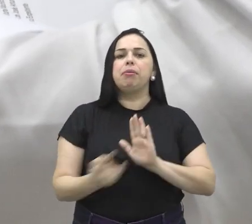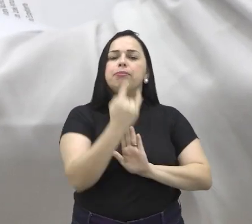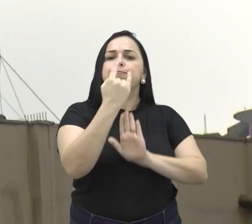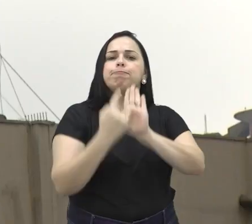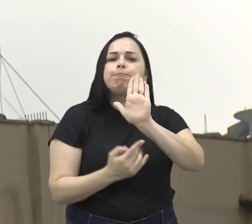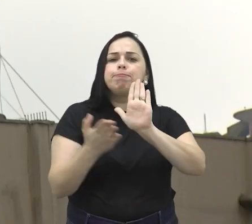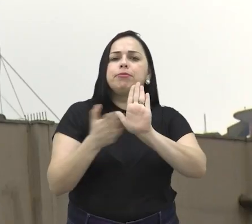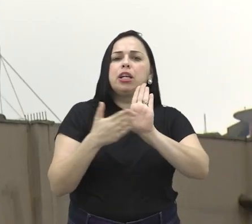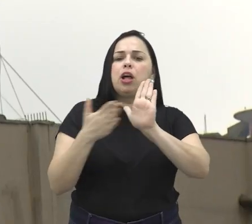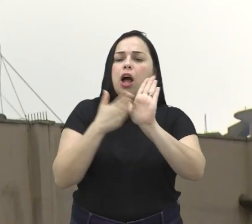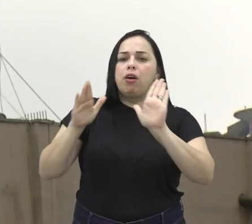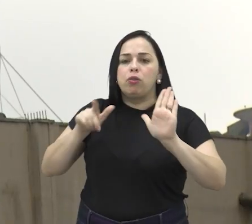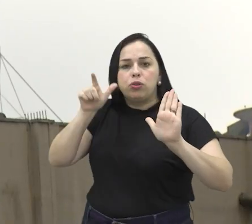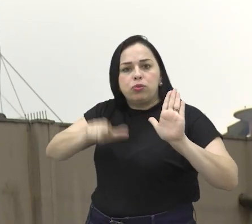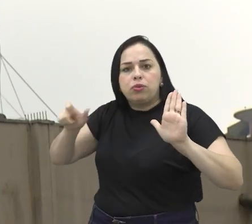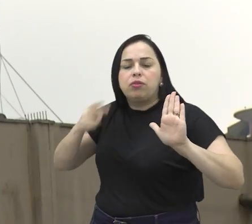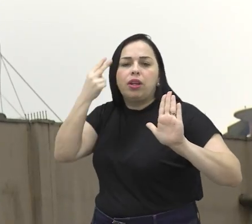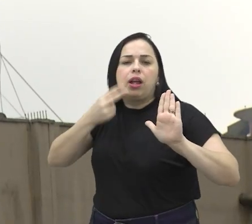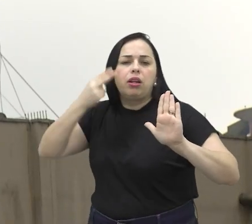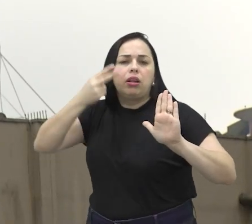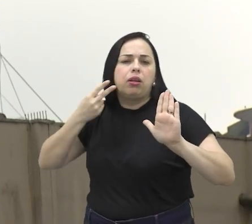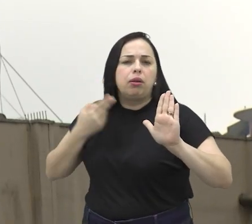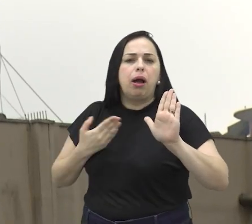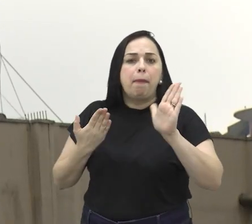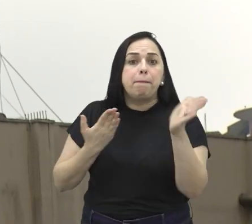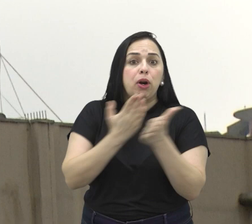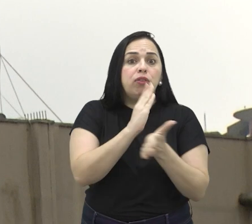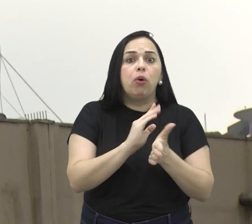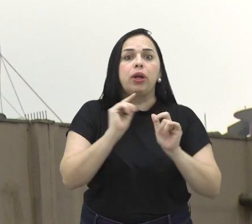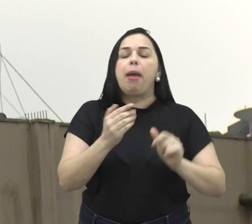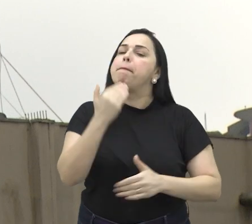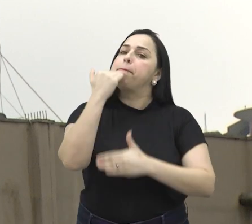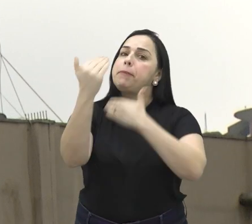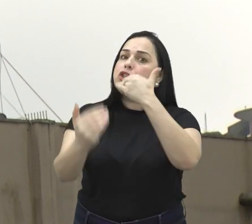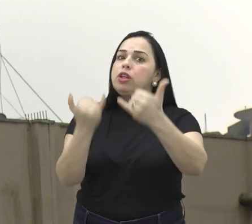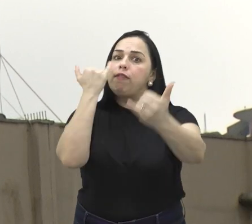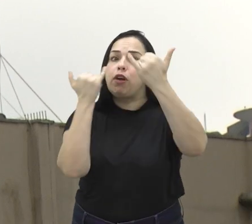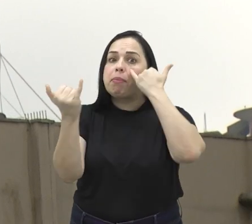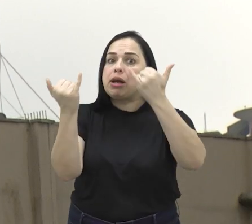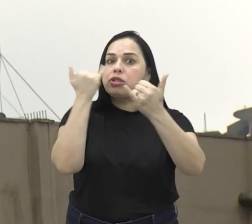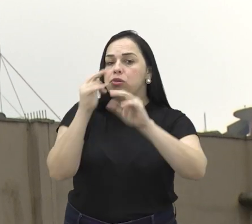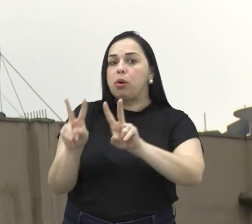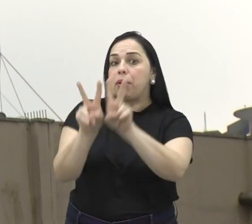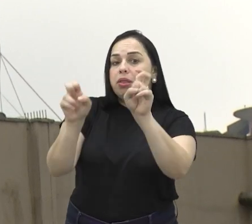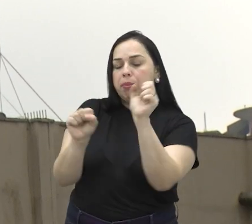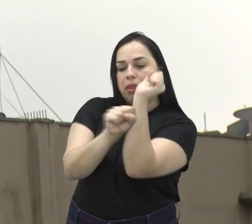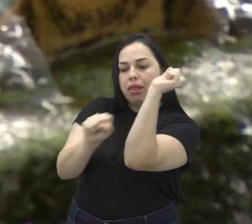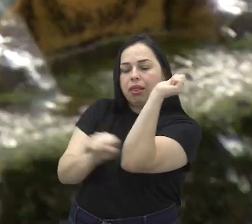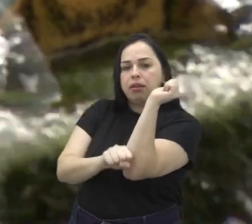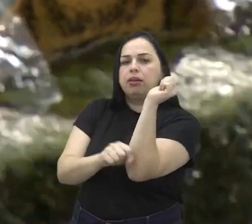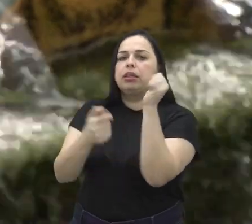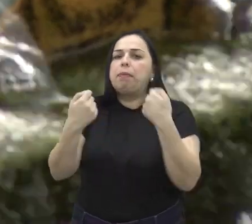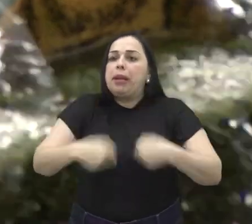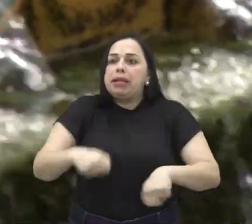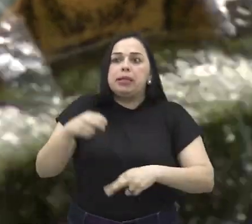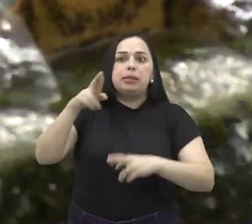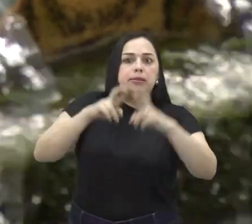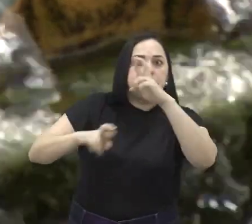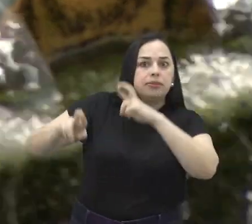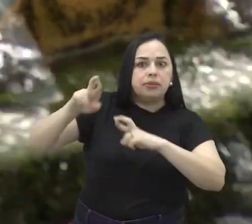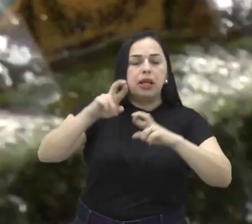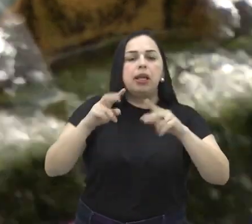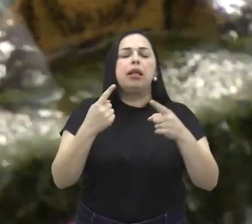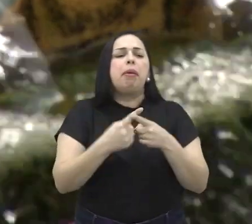requerimento pedindo esclarecimento sobre a falta de água na Zona Norte e a CETESB pedindo fiscalização e investigação